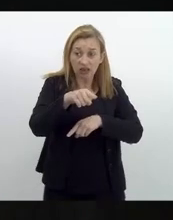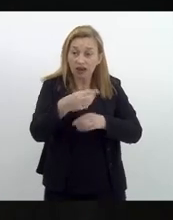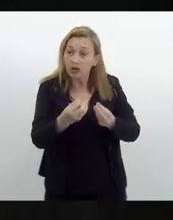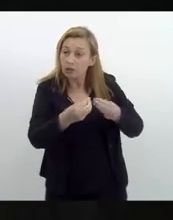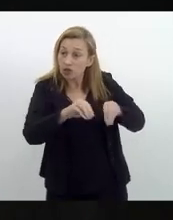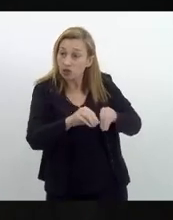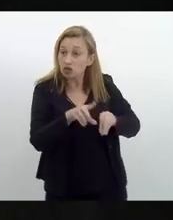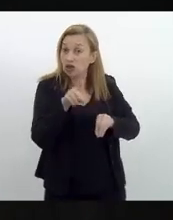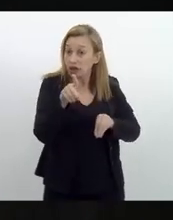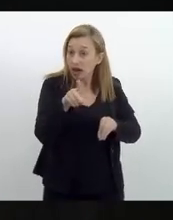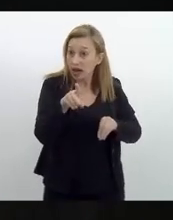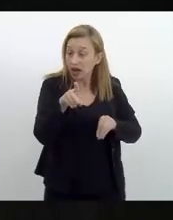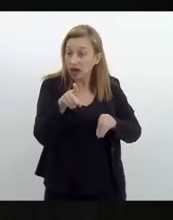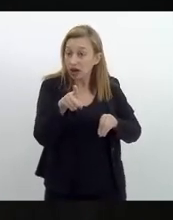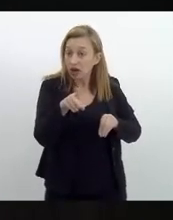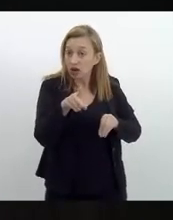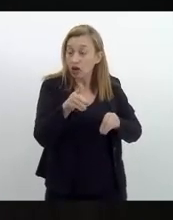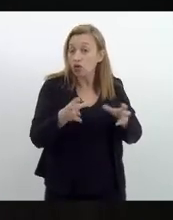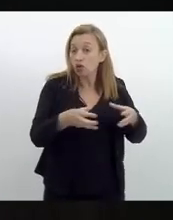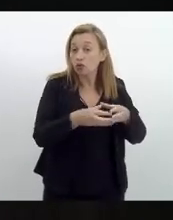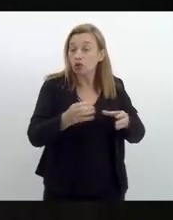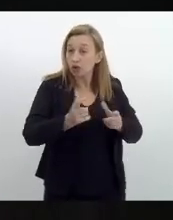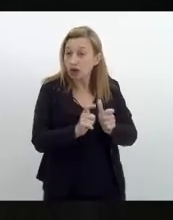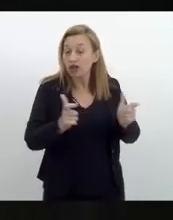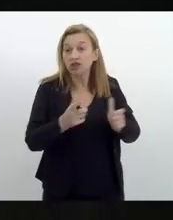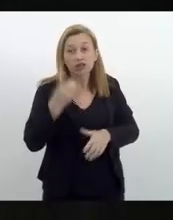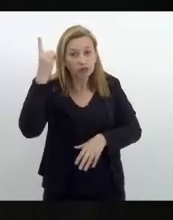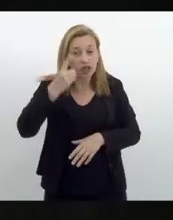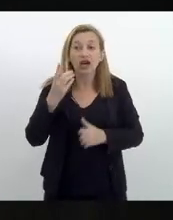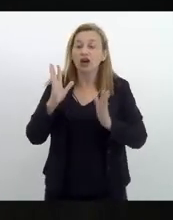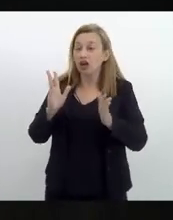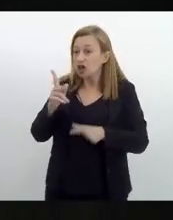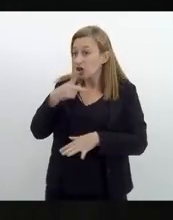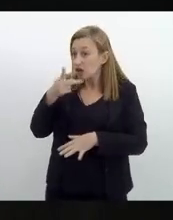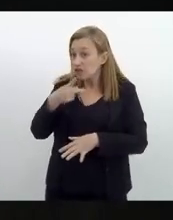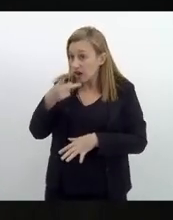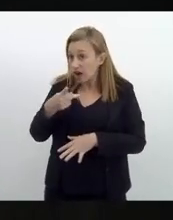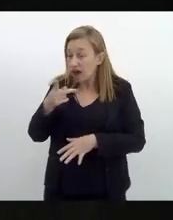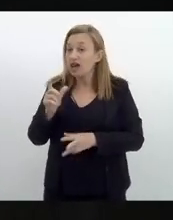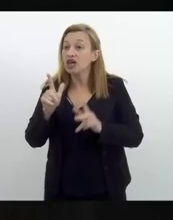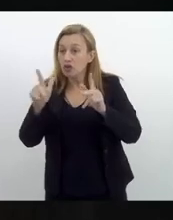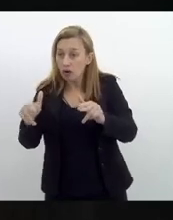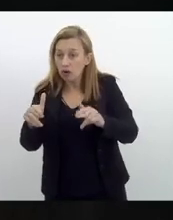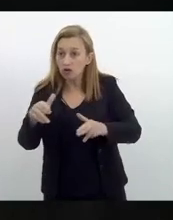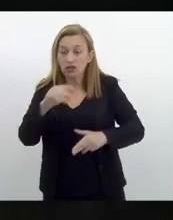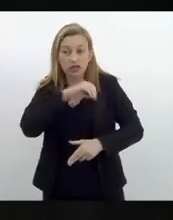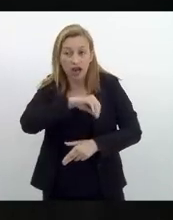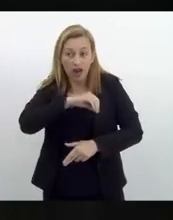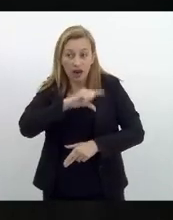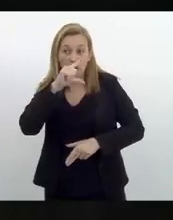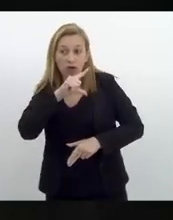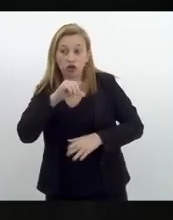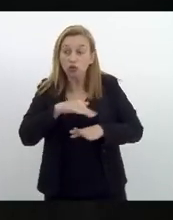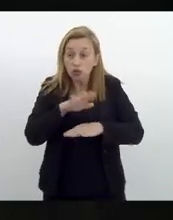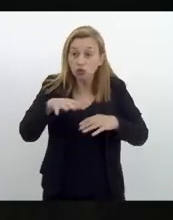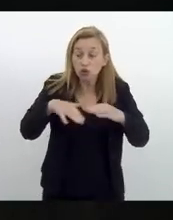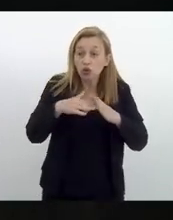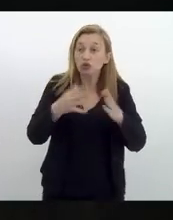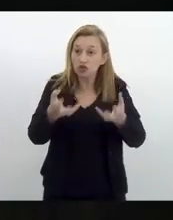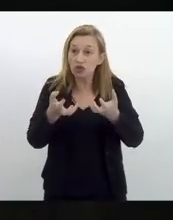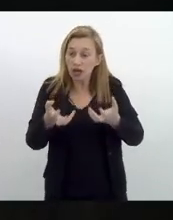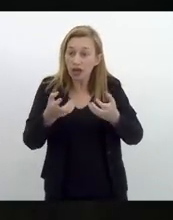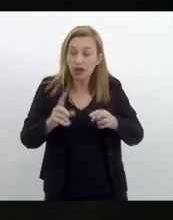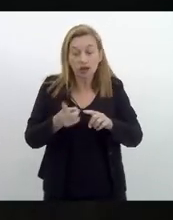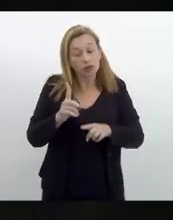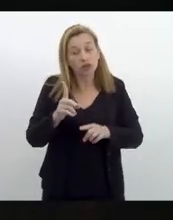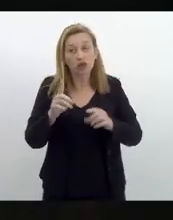a grande parte do parlamento. É igual falar de aumento. Todo mundo quer dar aumento, mas está vedada nas leis. Então, não dá para deixar,